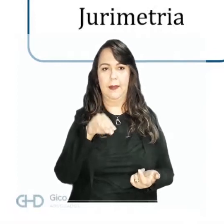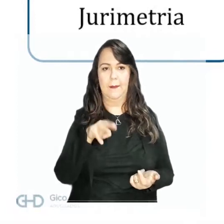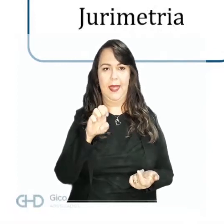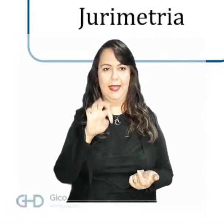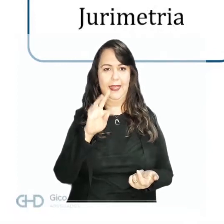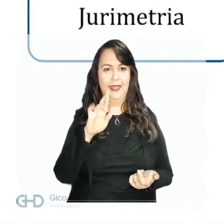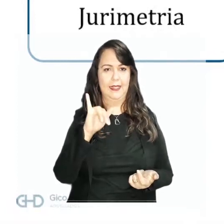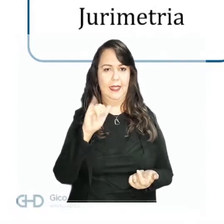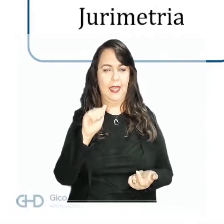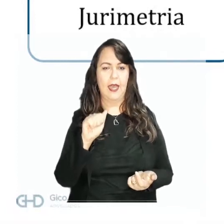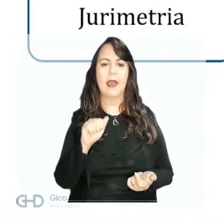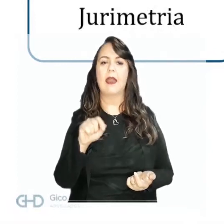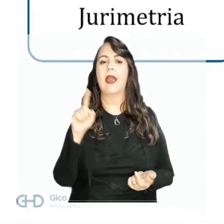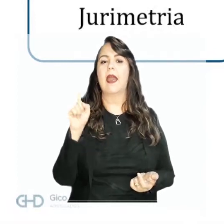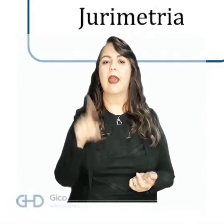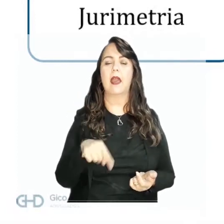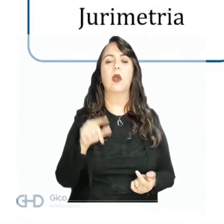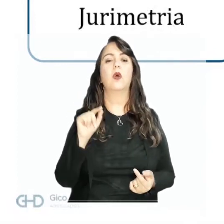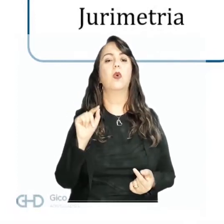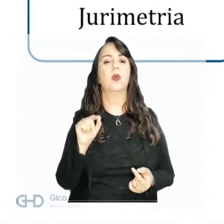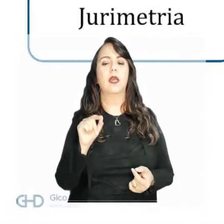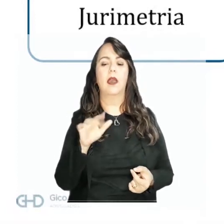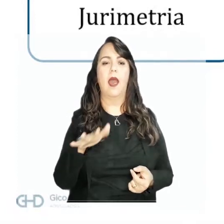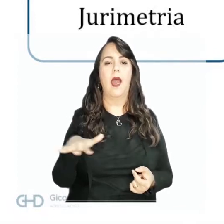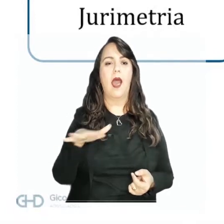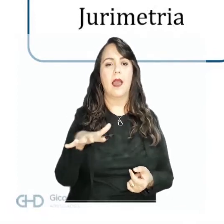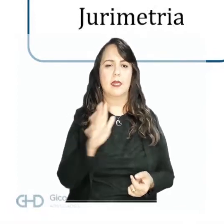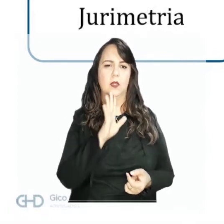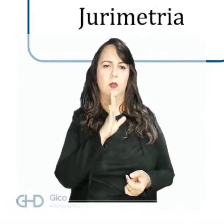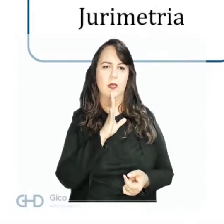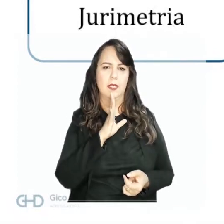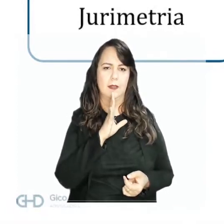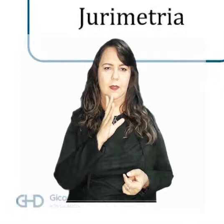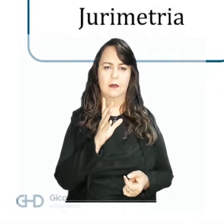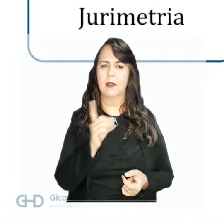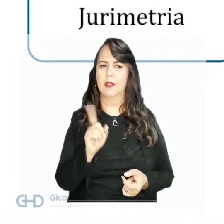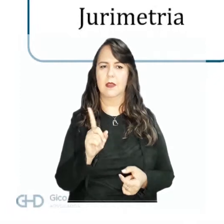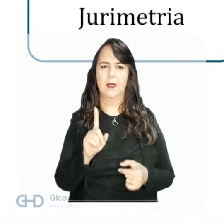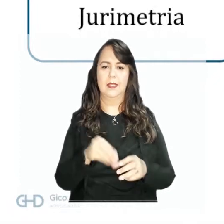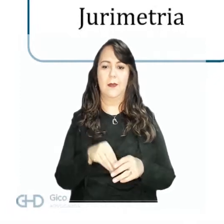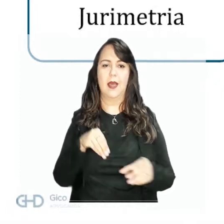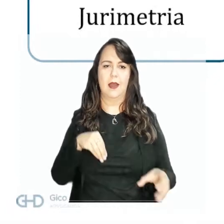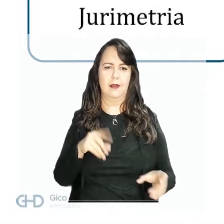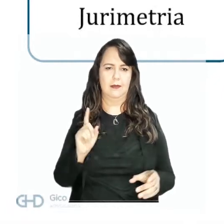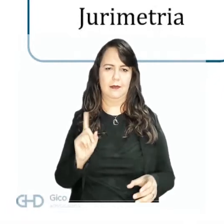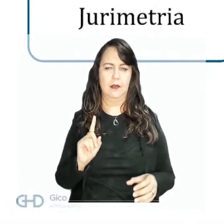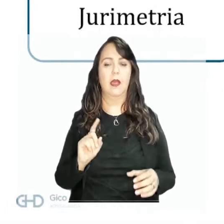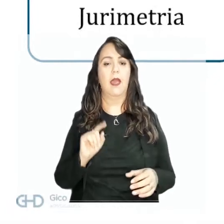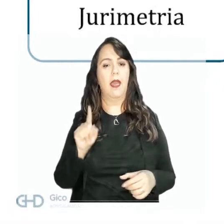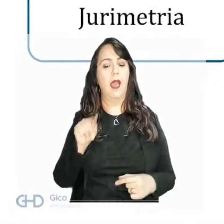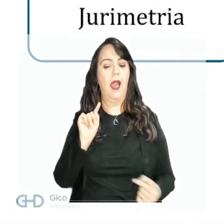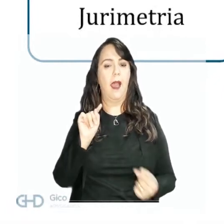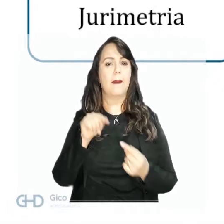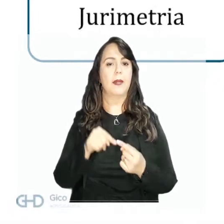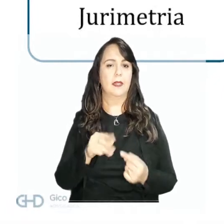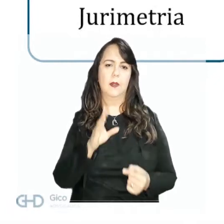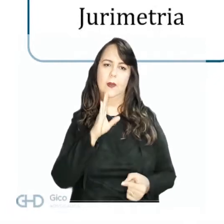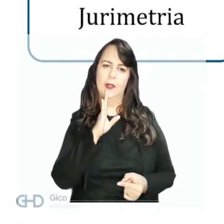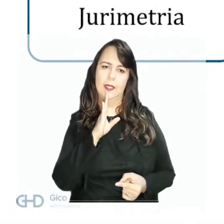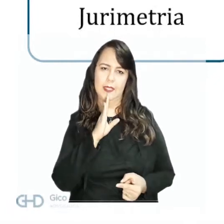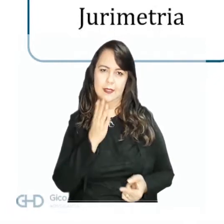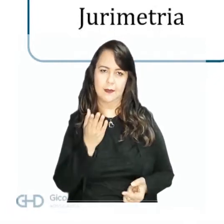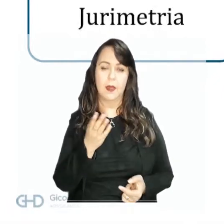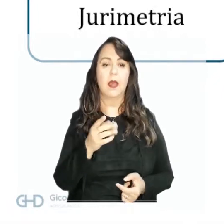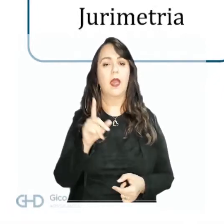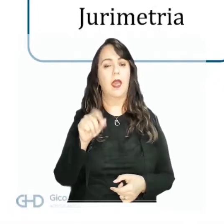conhecimento, ela não é uma coisa autônoma. Ela é só a aplicação de um conhecimento que nós já temos, chama-se estatística e